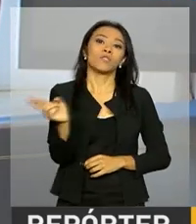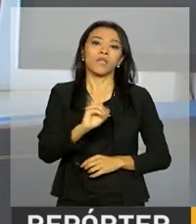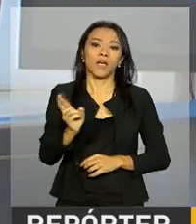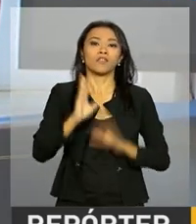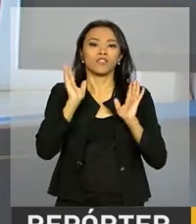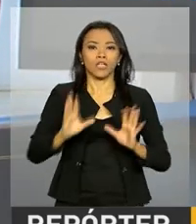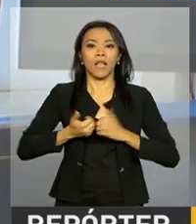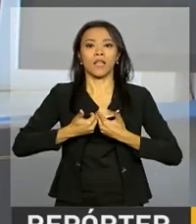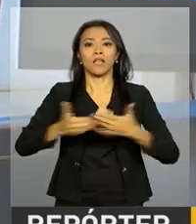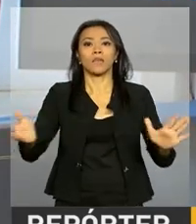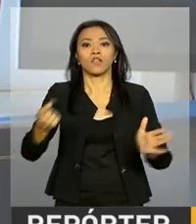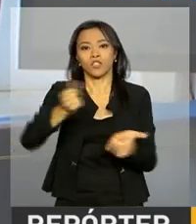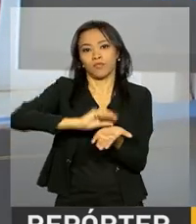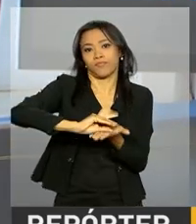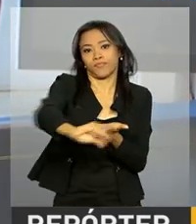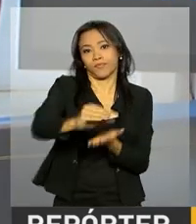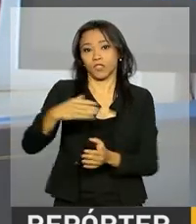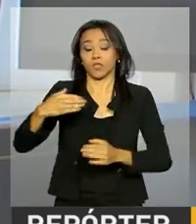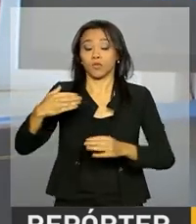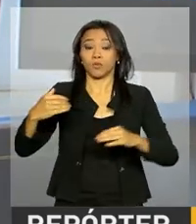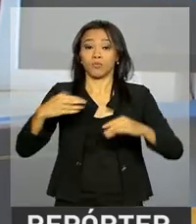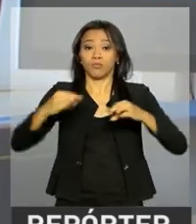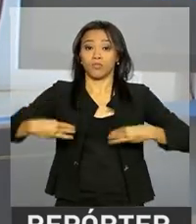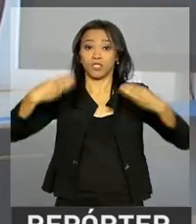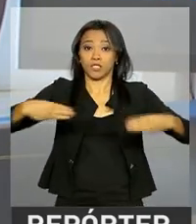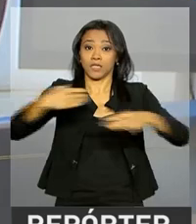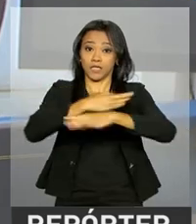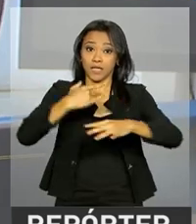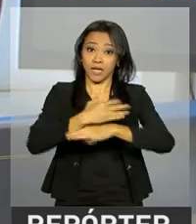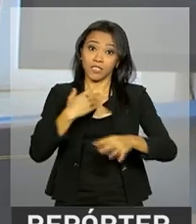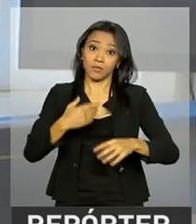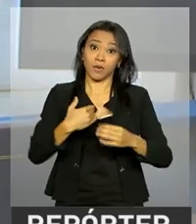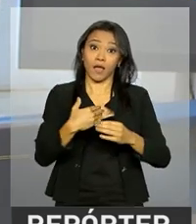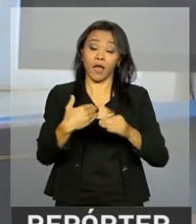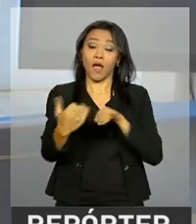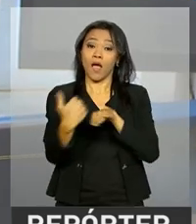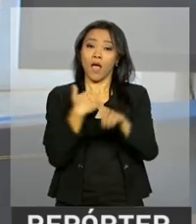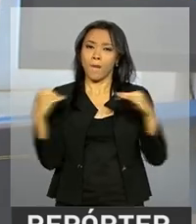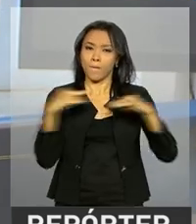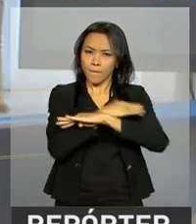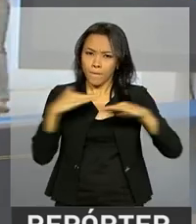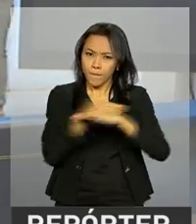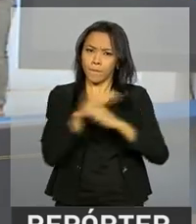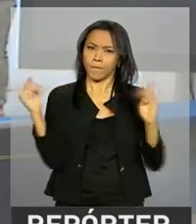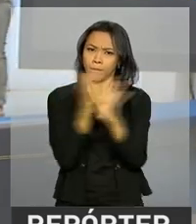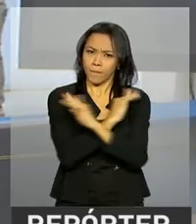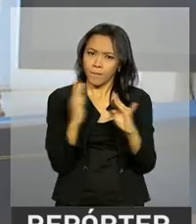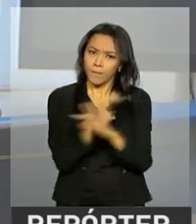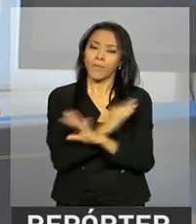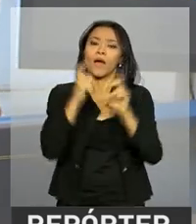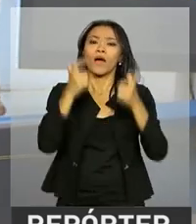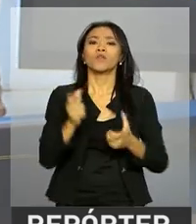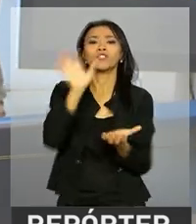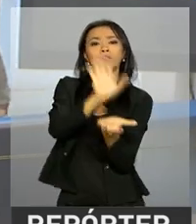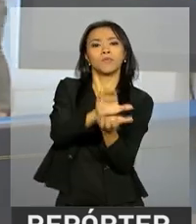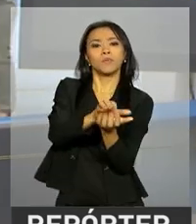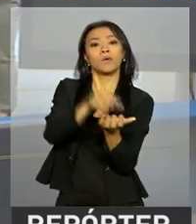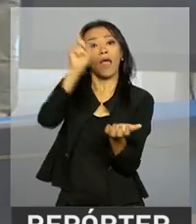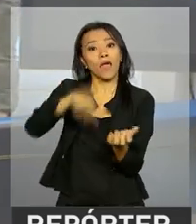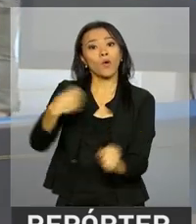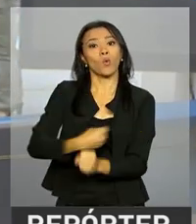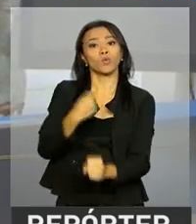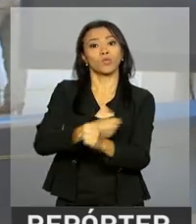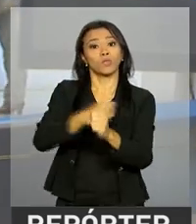pelo Ministério das cidades para obras de mobilidade em Pernambuco o dinheiro será usado para a construção da segunda etapa